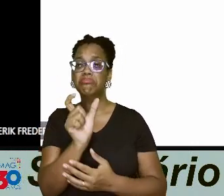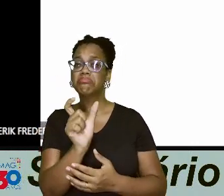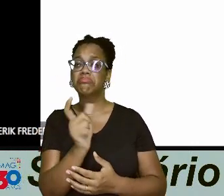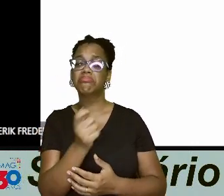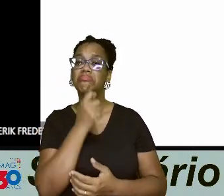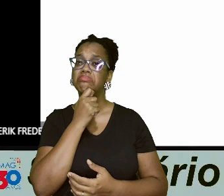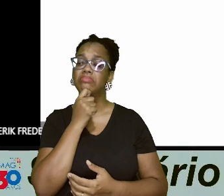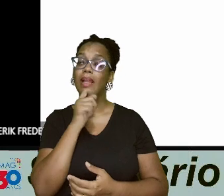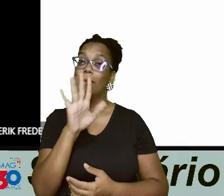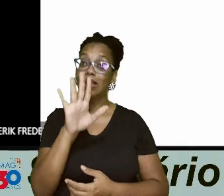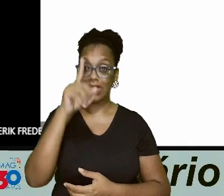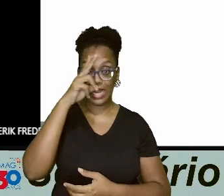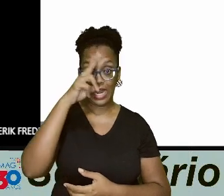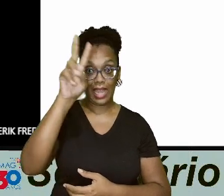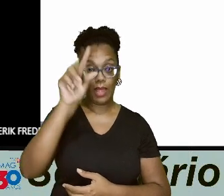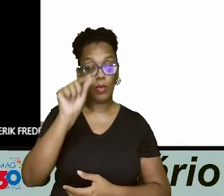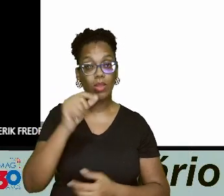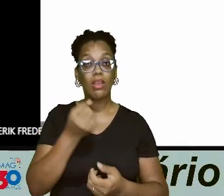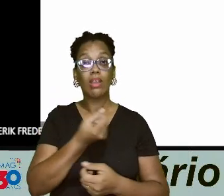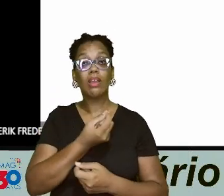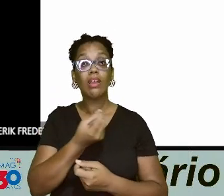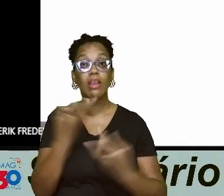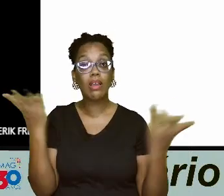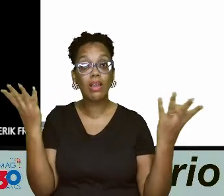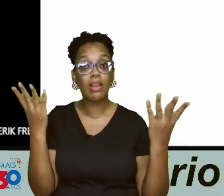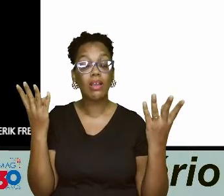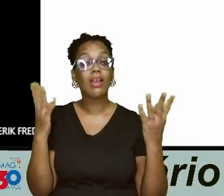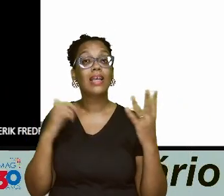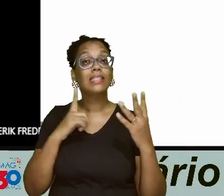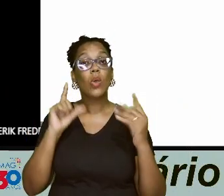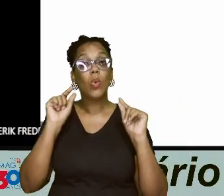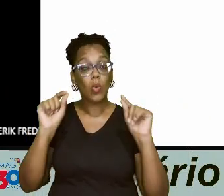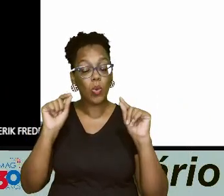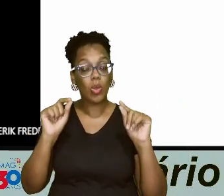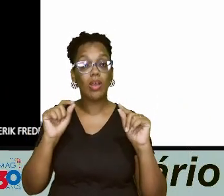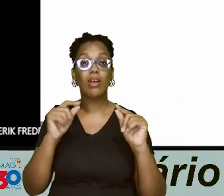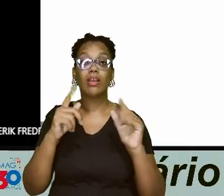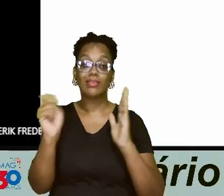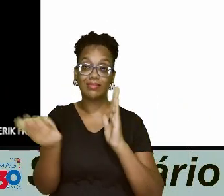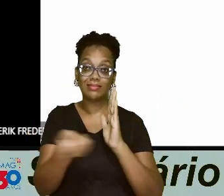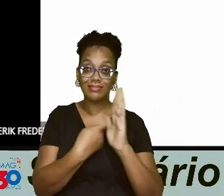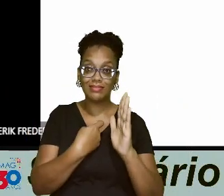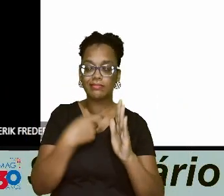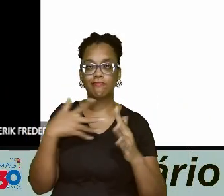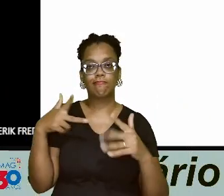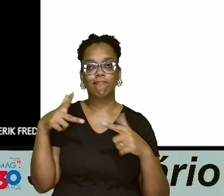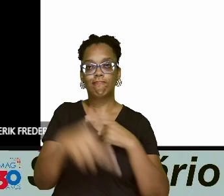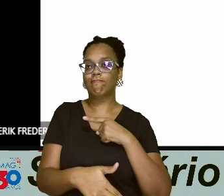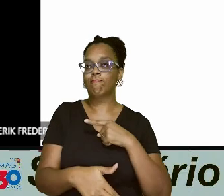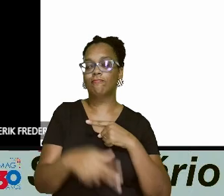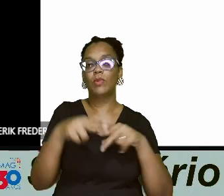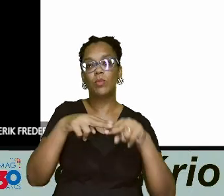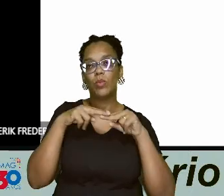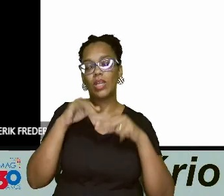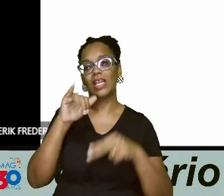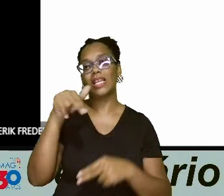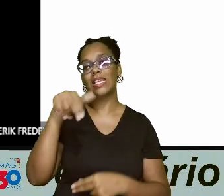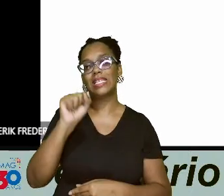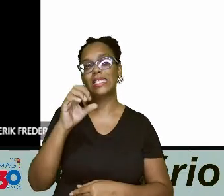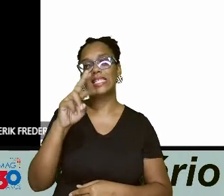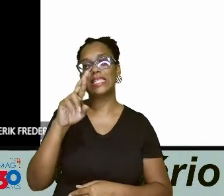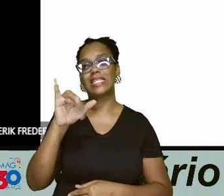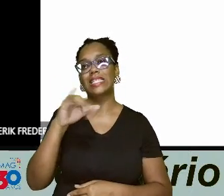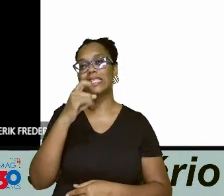né? Que em muitos casos a prescrição ela era interrompida pela inscrição indivisativa, né? Após